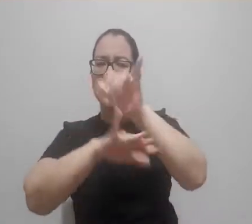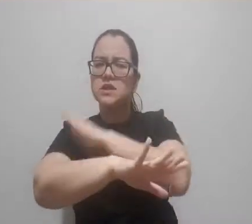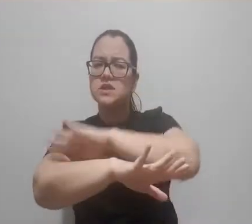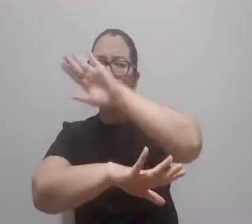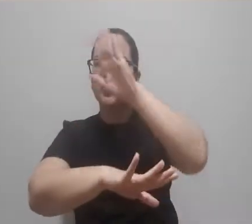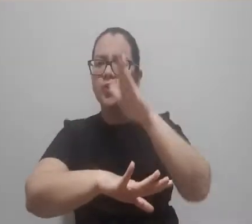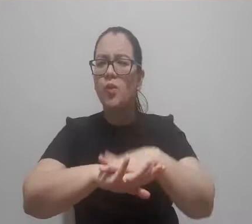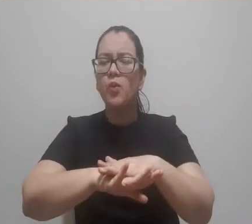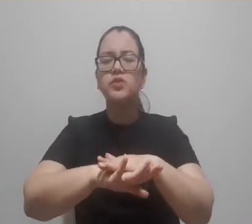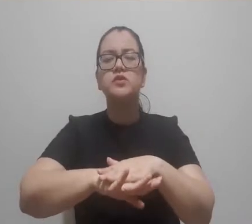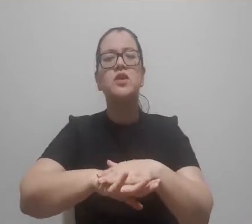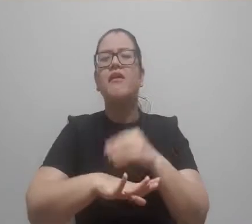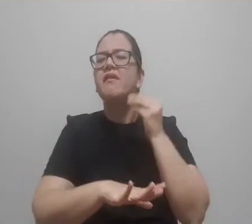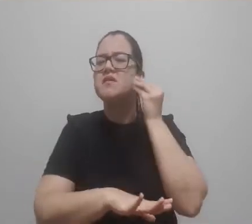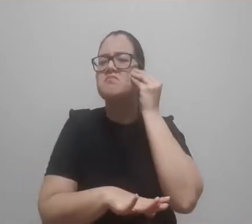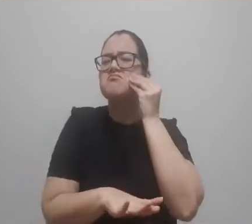experiência muito